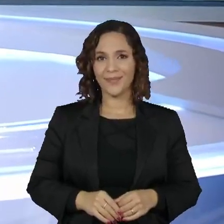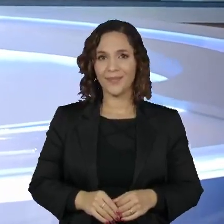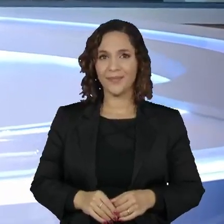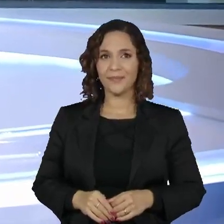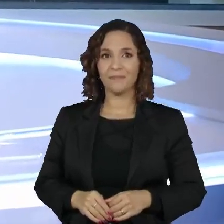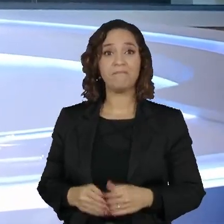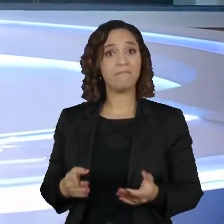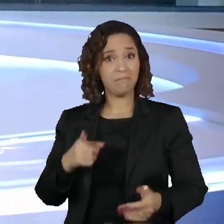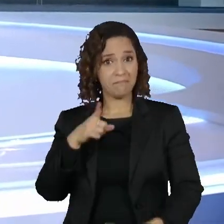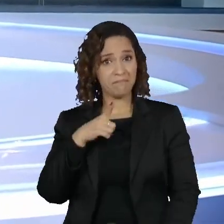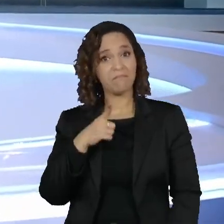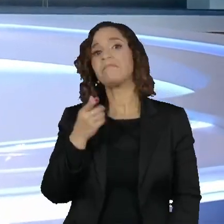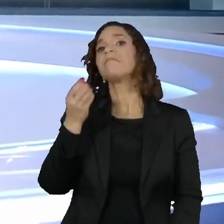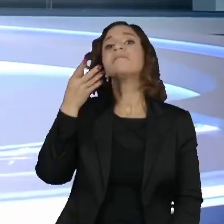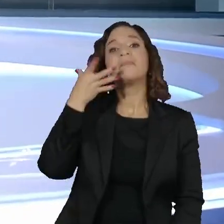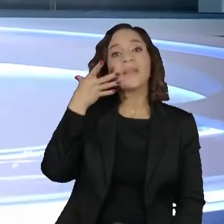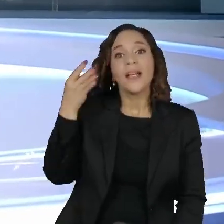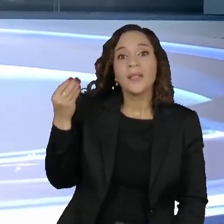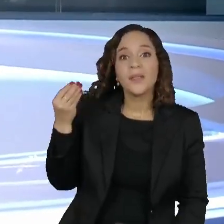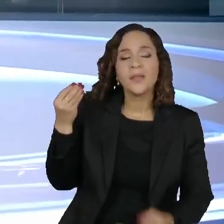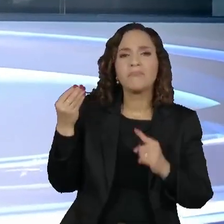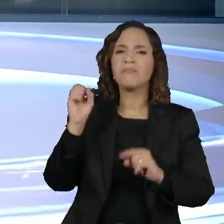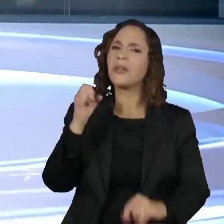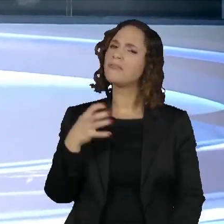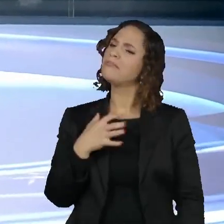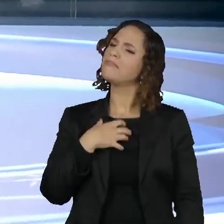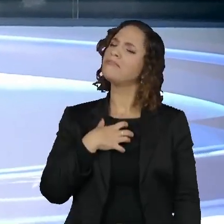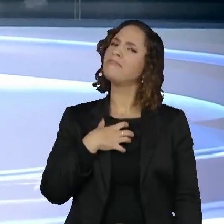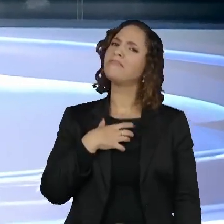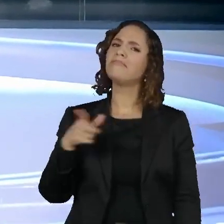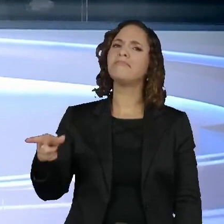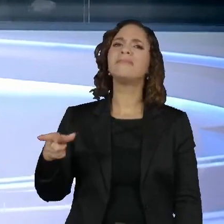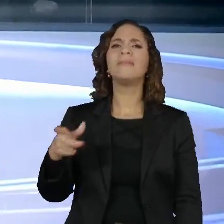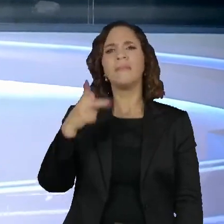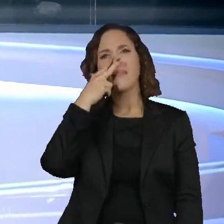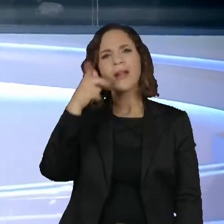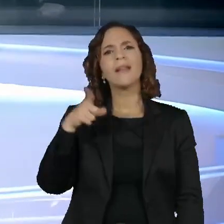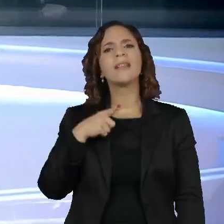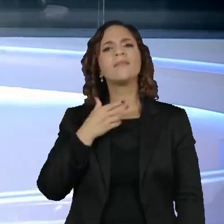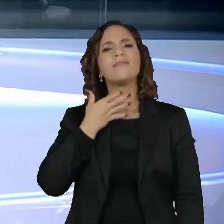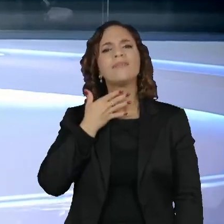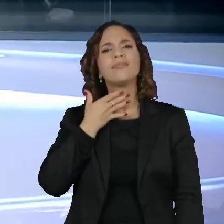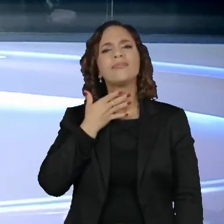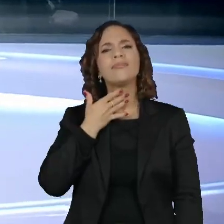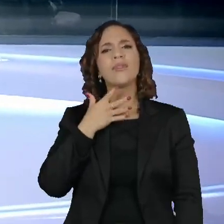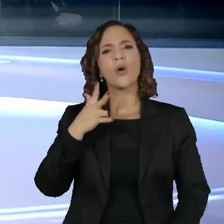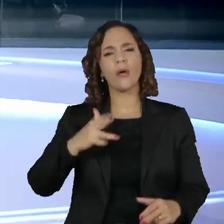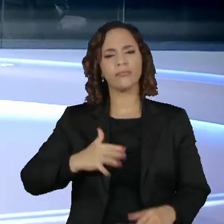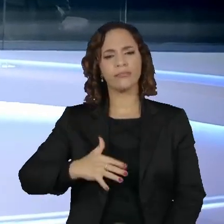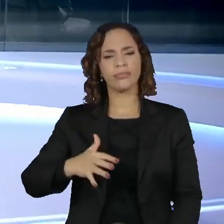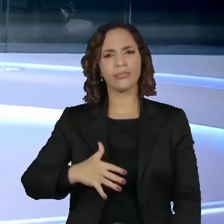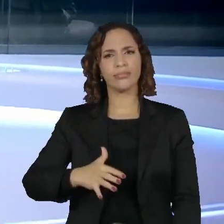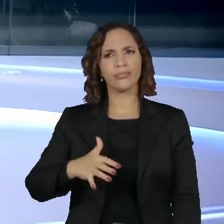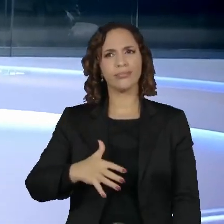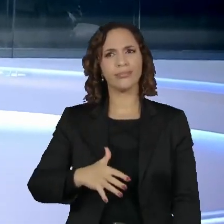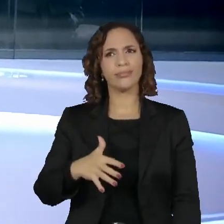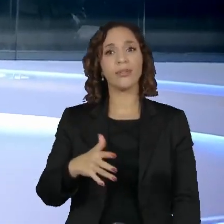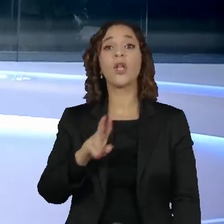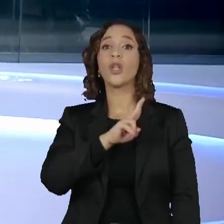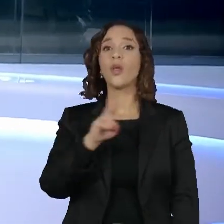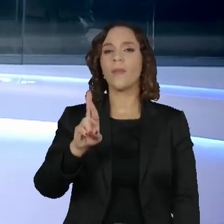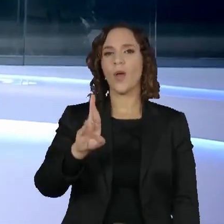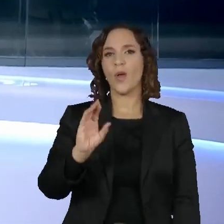Quem tem gato já sentiu que em algum momento o felino parece que liga um motorzinho. E esse som é chamado